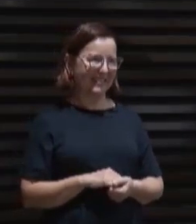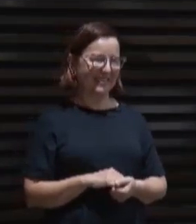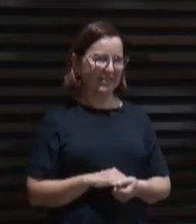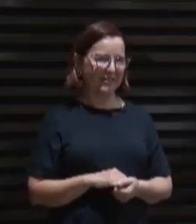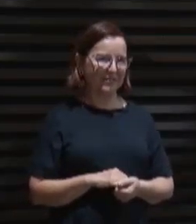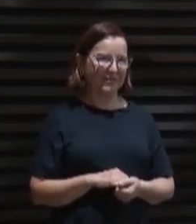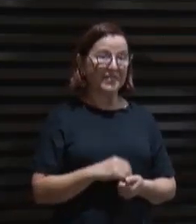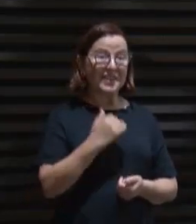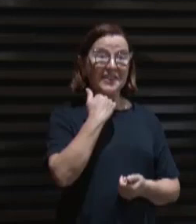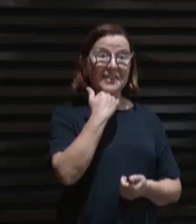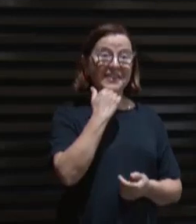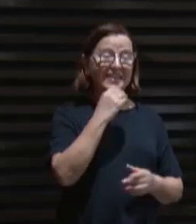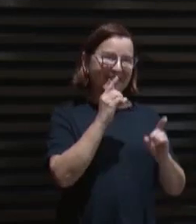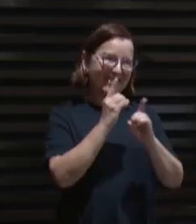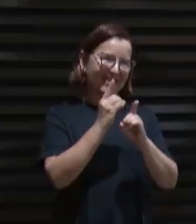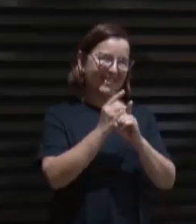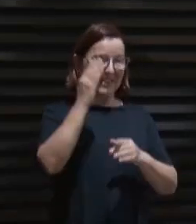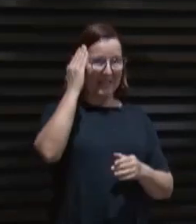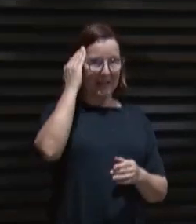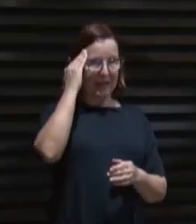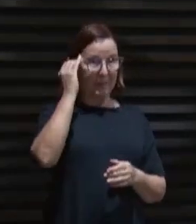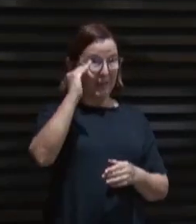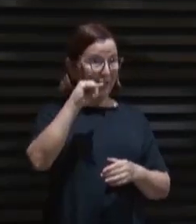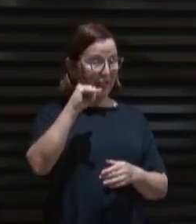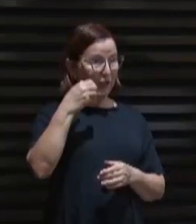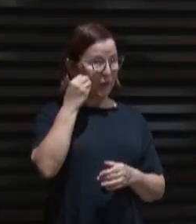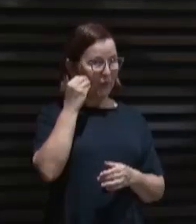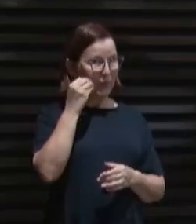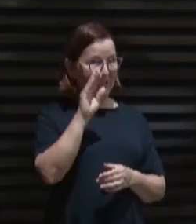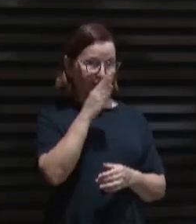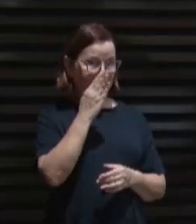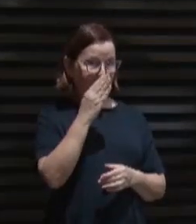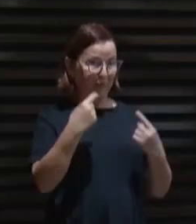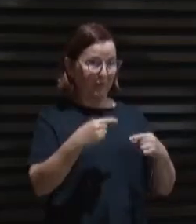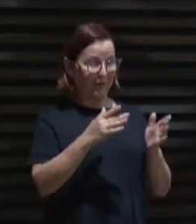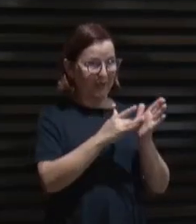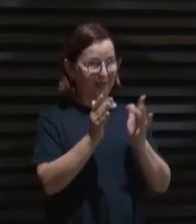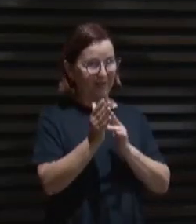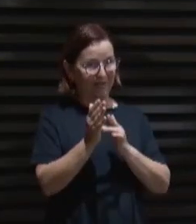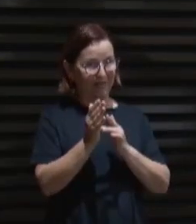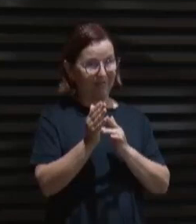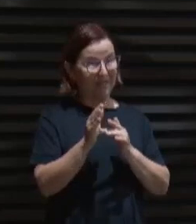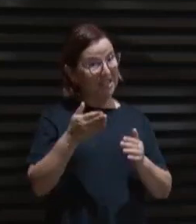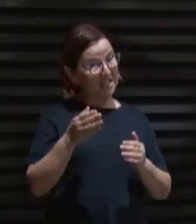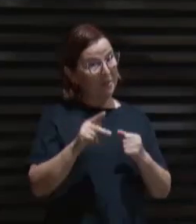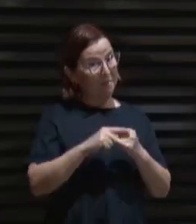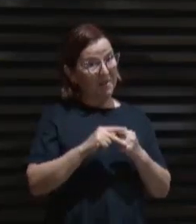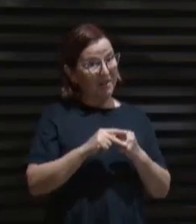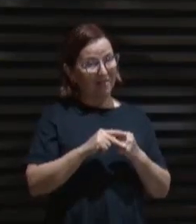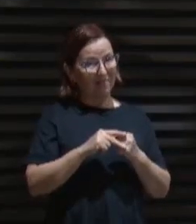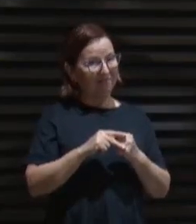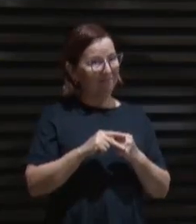Nenhum dos discípulos sabia que Judas ia trair Jesus. Então Pedro não ficou preocupado